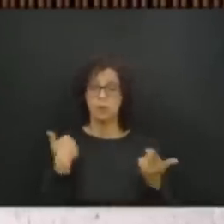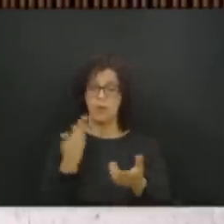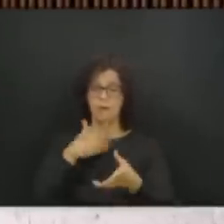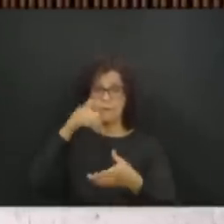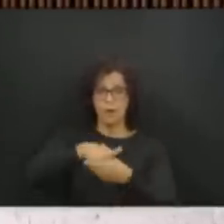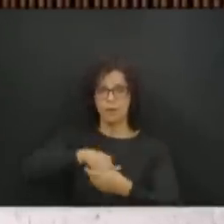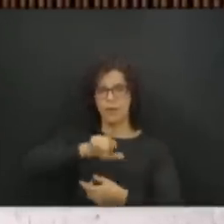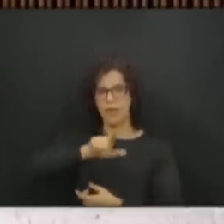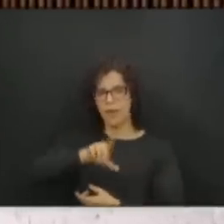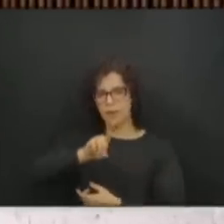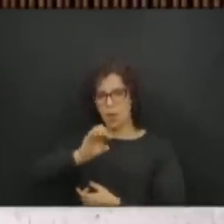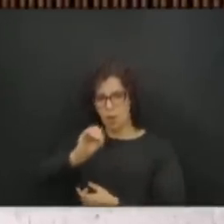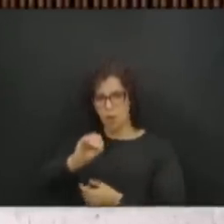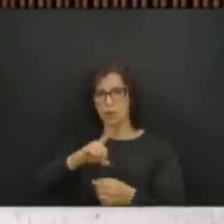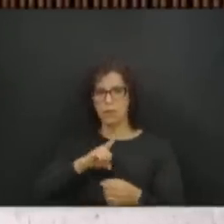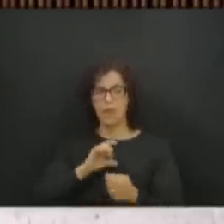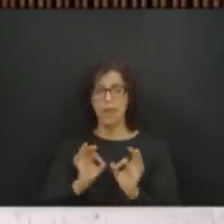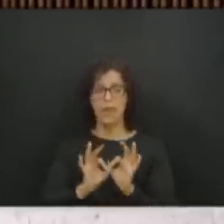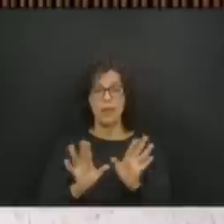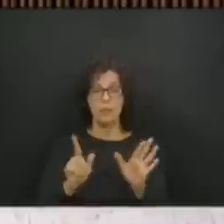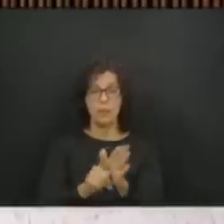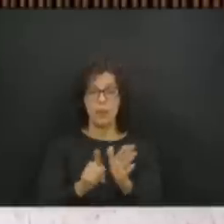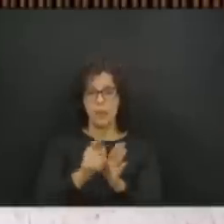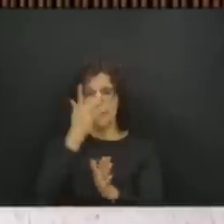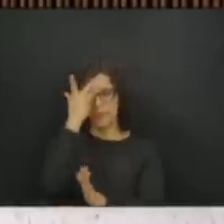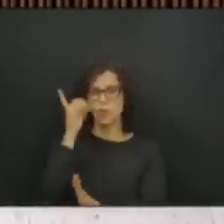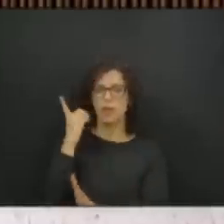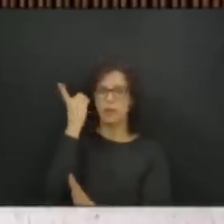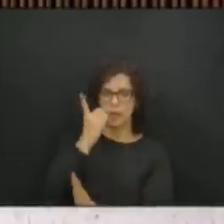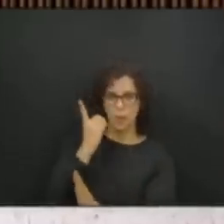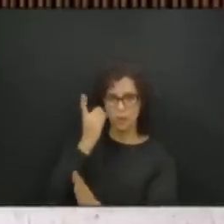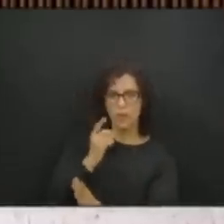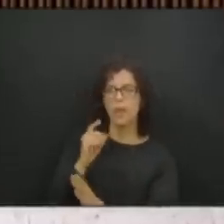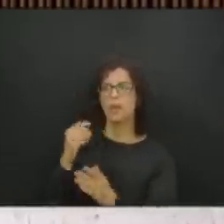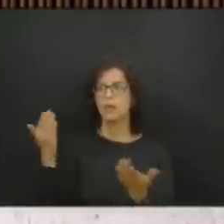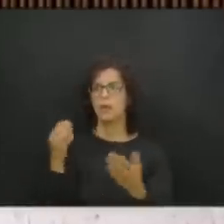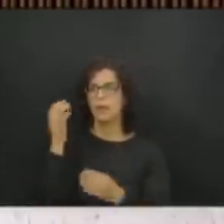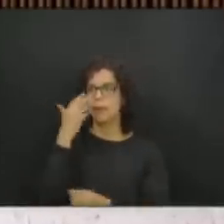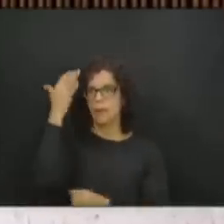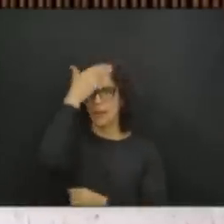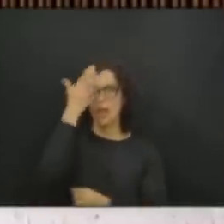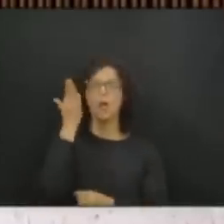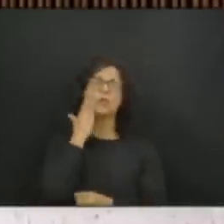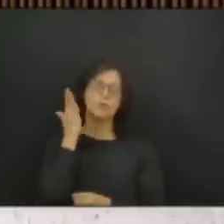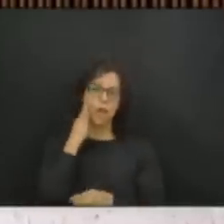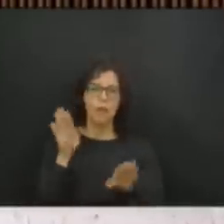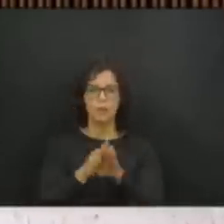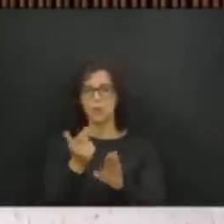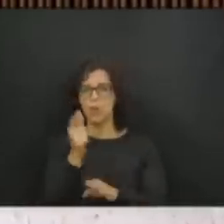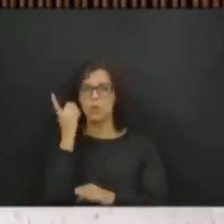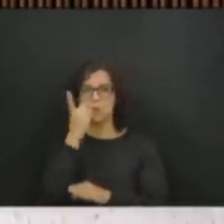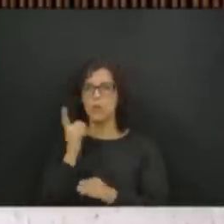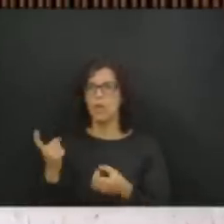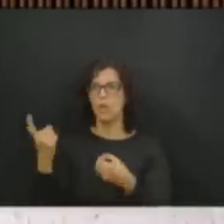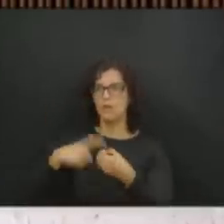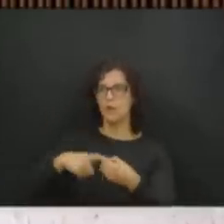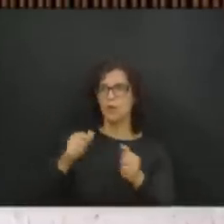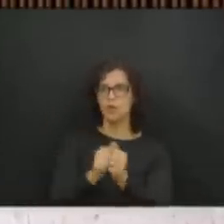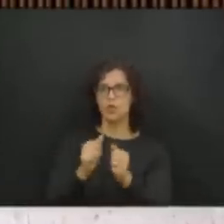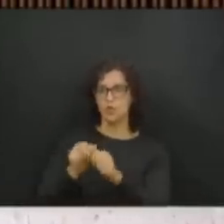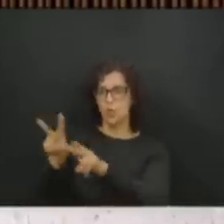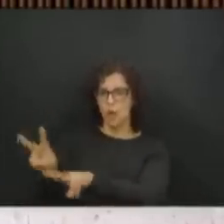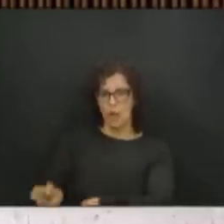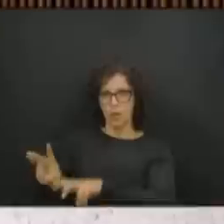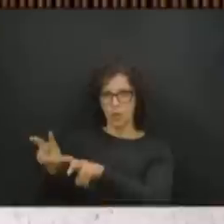voltar de ônibus se vai liberar para aqueles que são conectados me querendo aqui os outros reputação ligados à